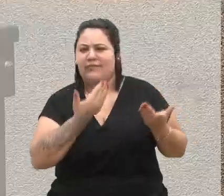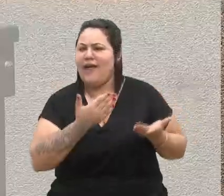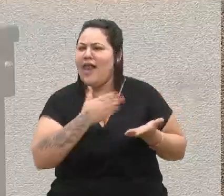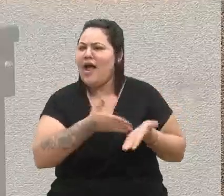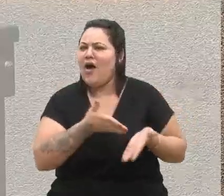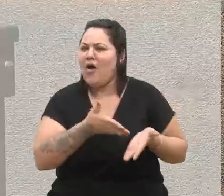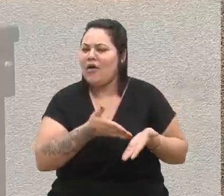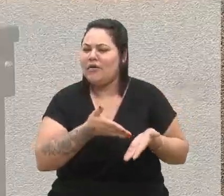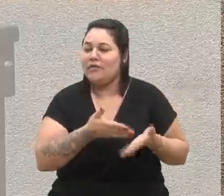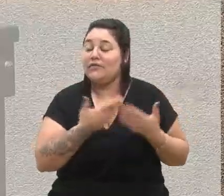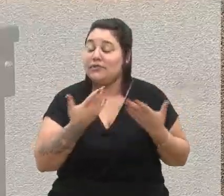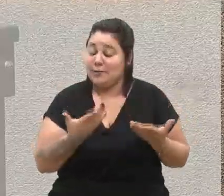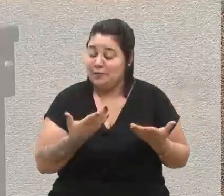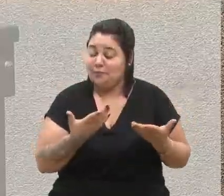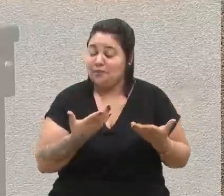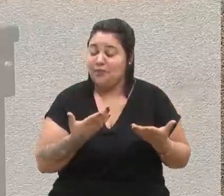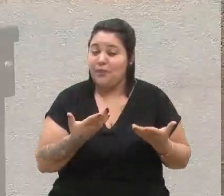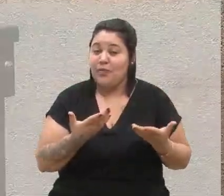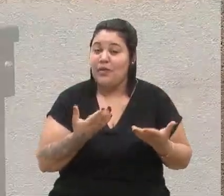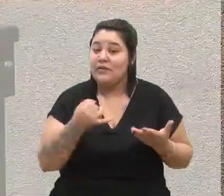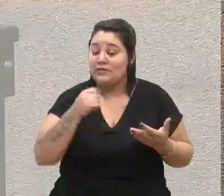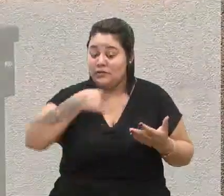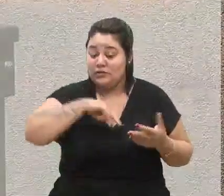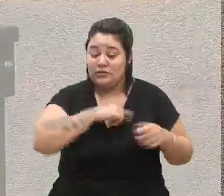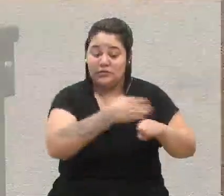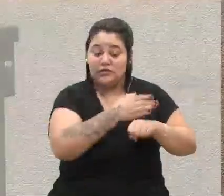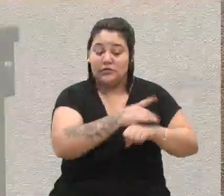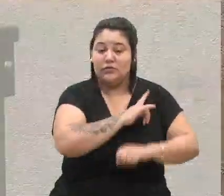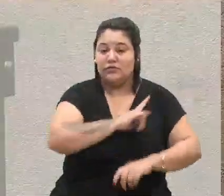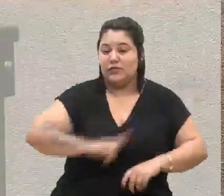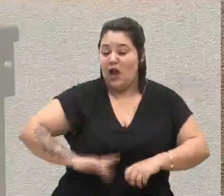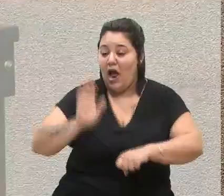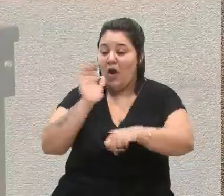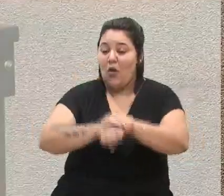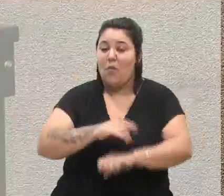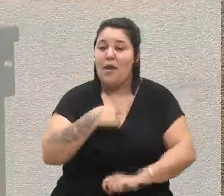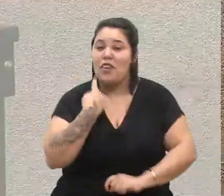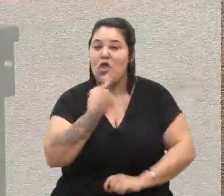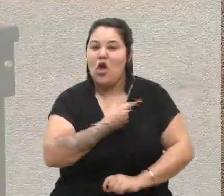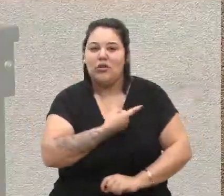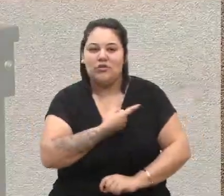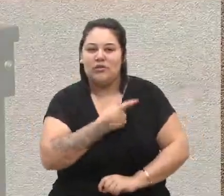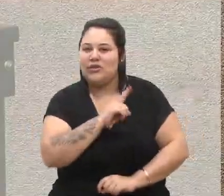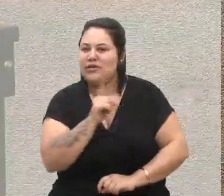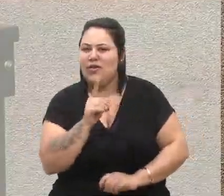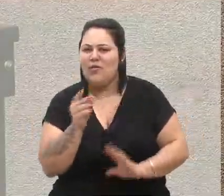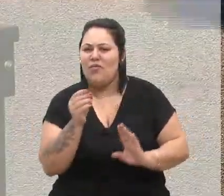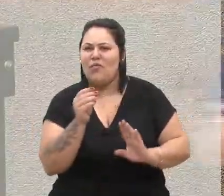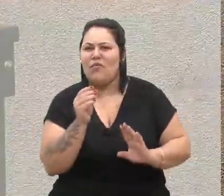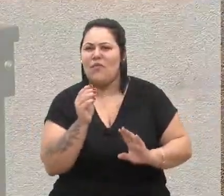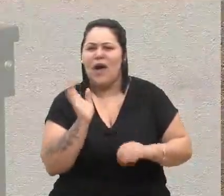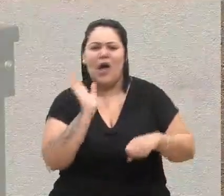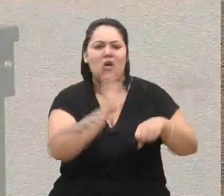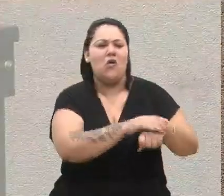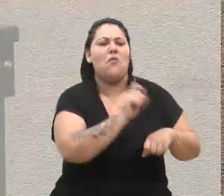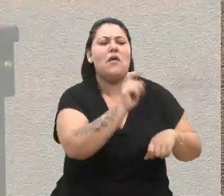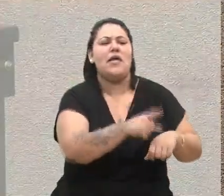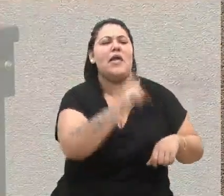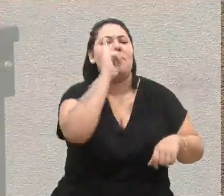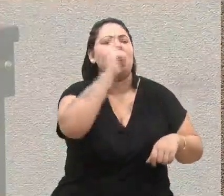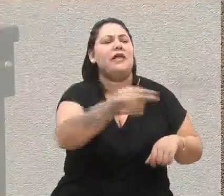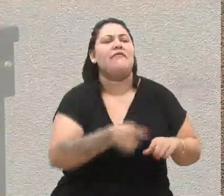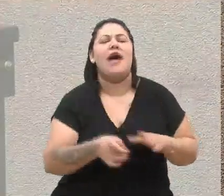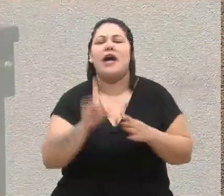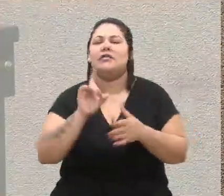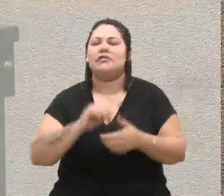no governo, se a coisa não funciona, a culpa é da gente. E não botar a culpa no que mandava antes.